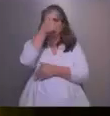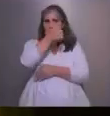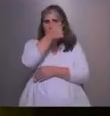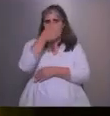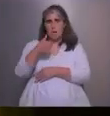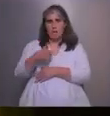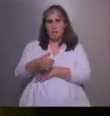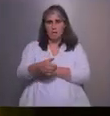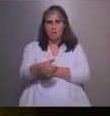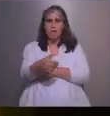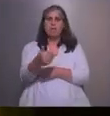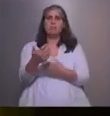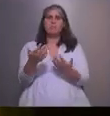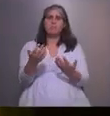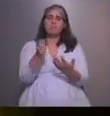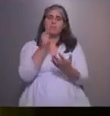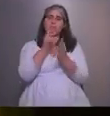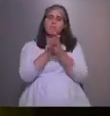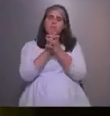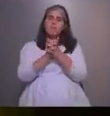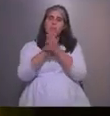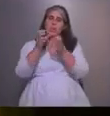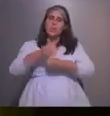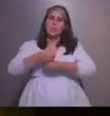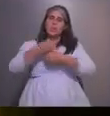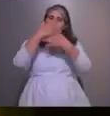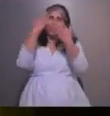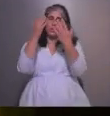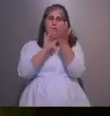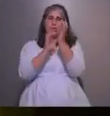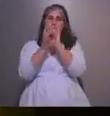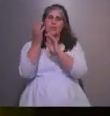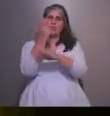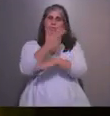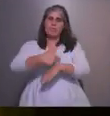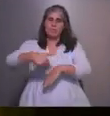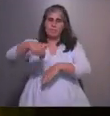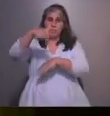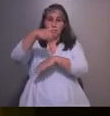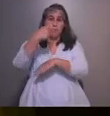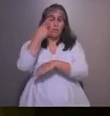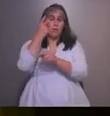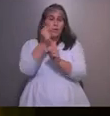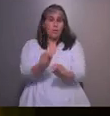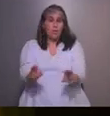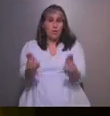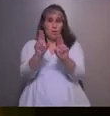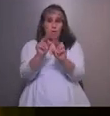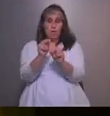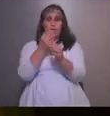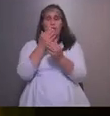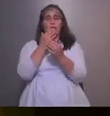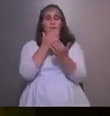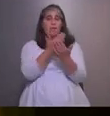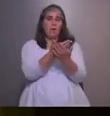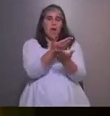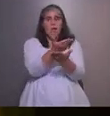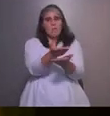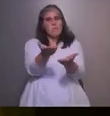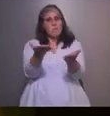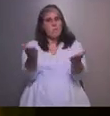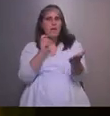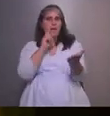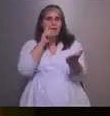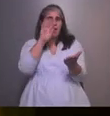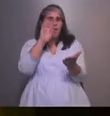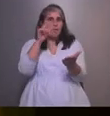mistérios gloriosos da ressurreição do Senhor e da vida nova que Ele concede a quem, na fé,